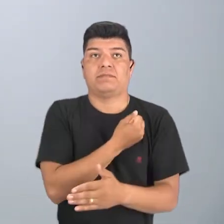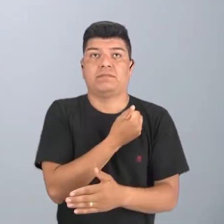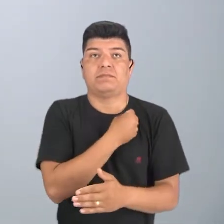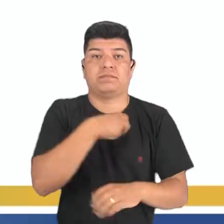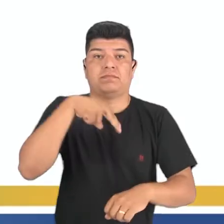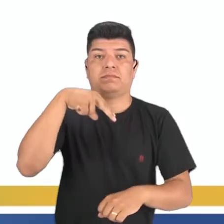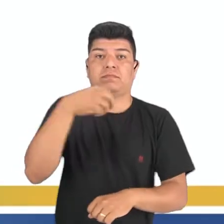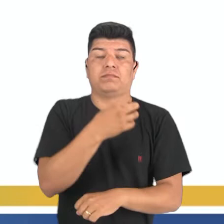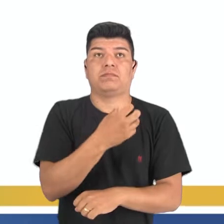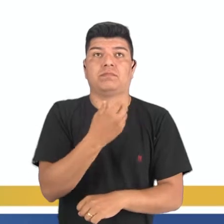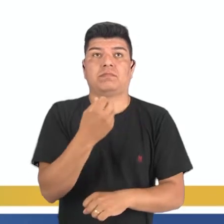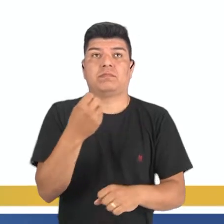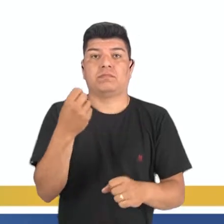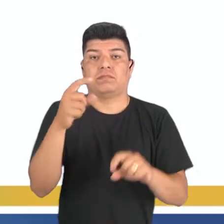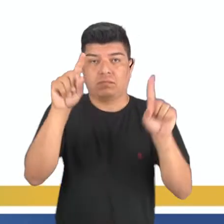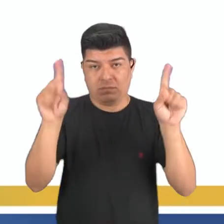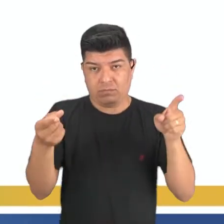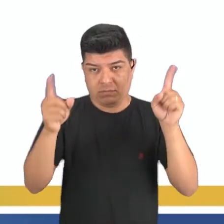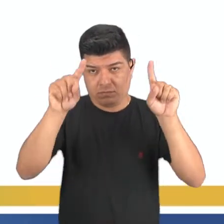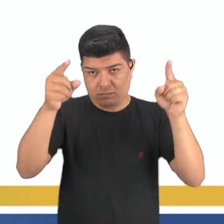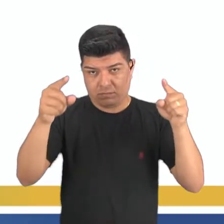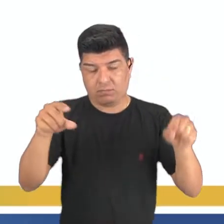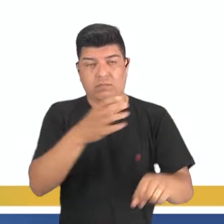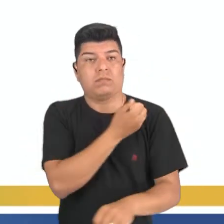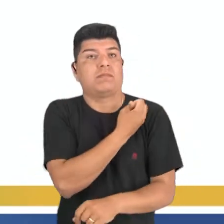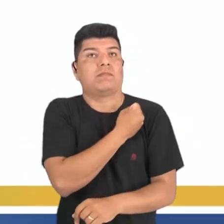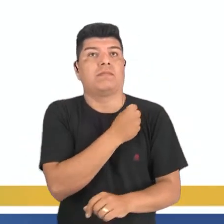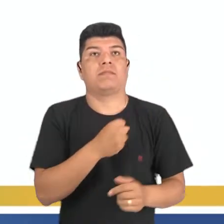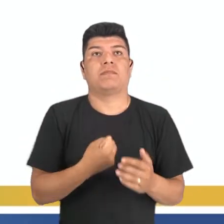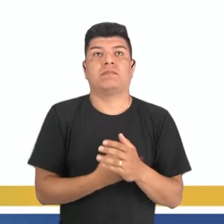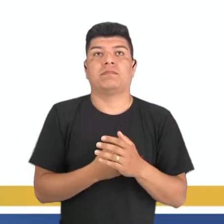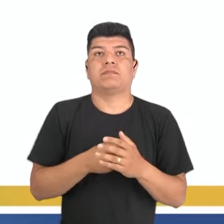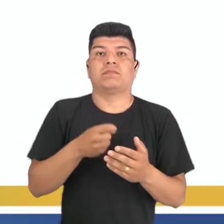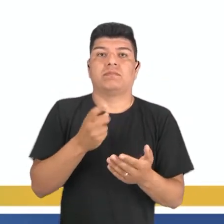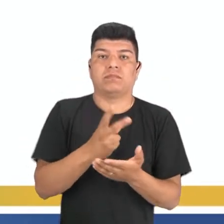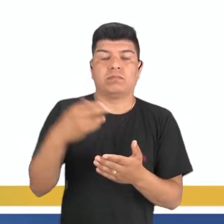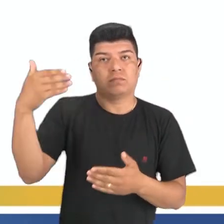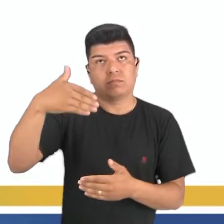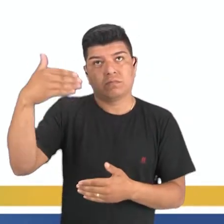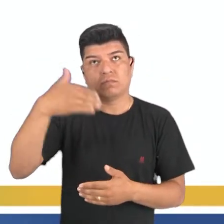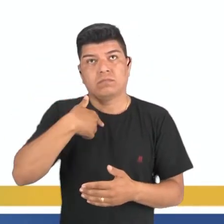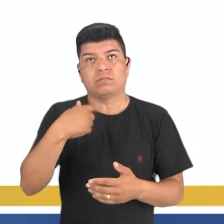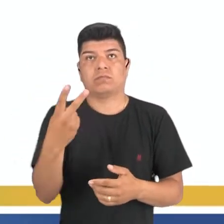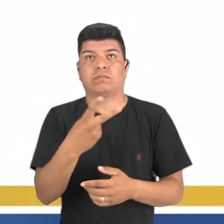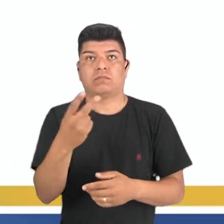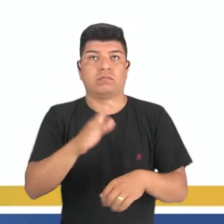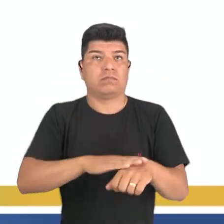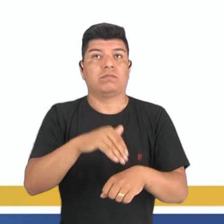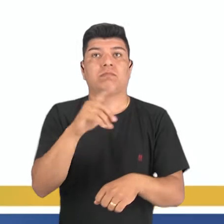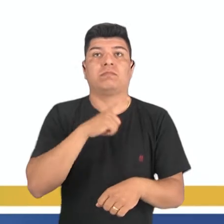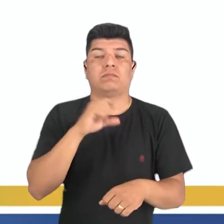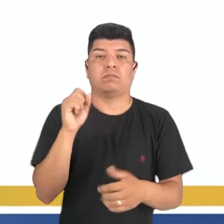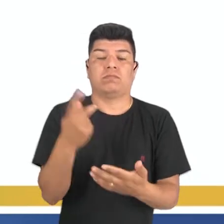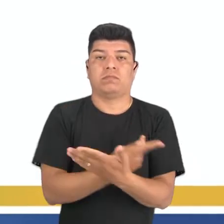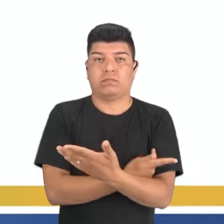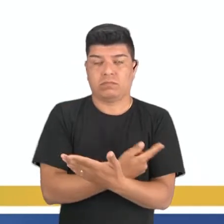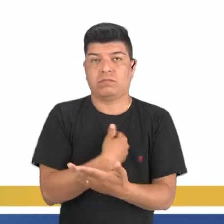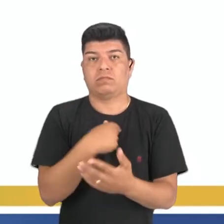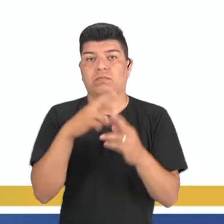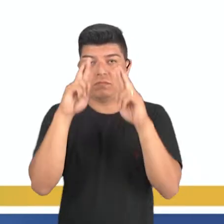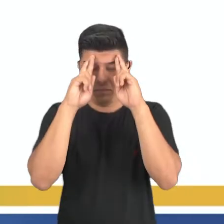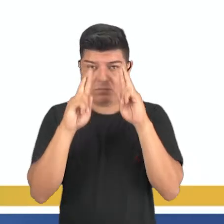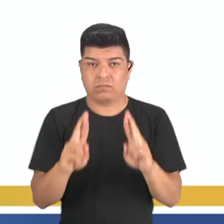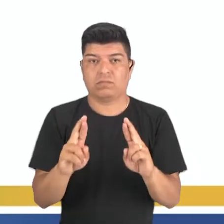Antes vamos aqui definir o conceito que a gente vai usar. São sequências de duas ou mais operações que devem ser realizadas